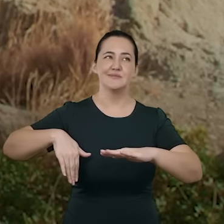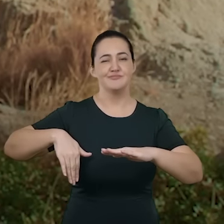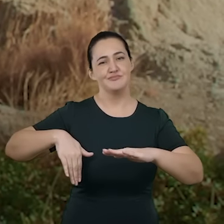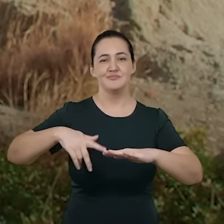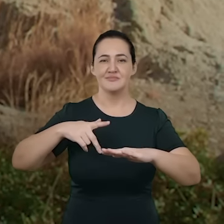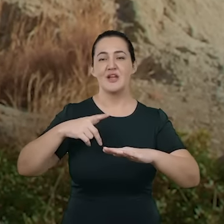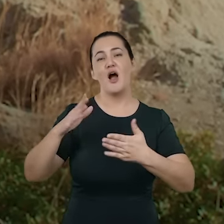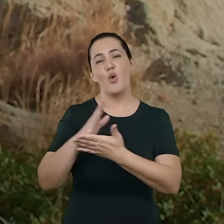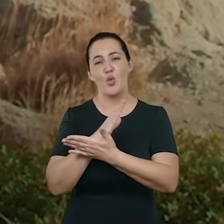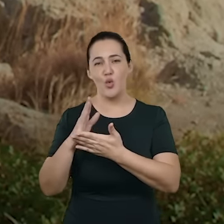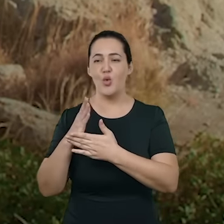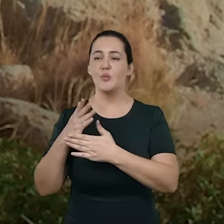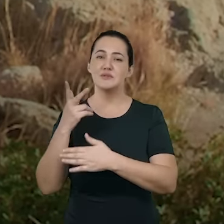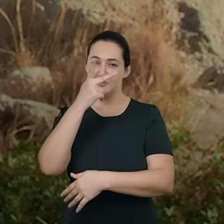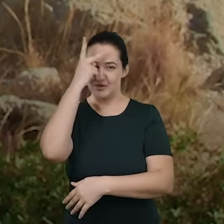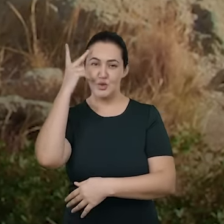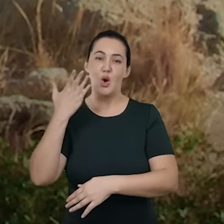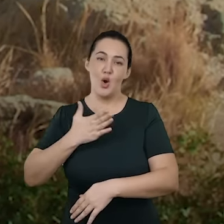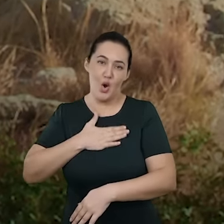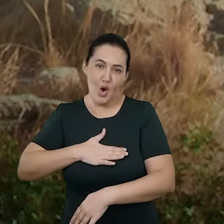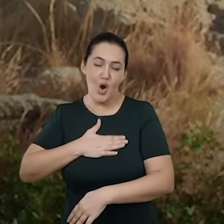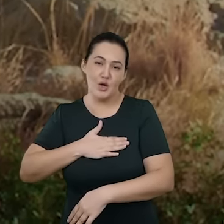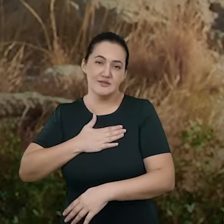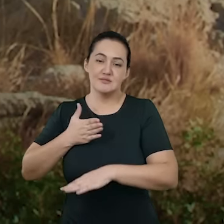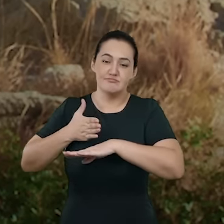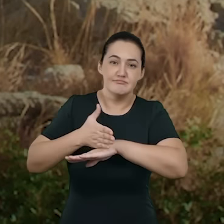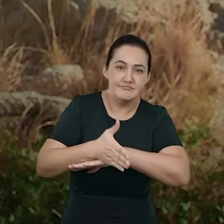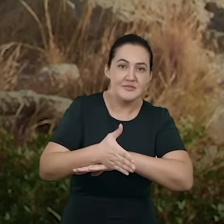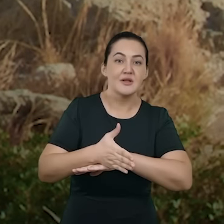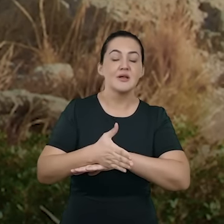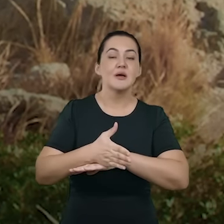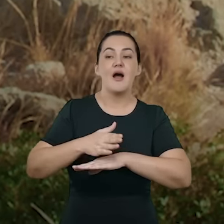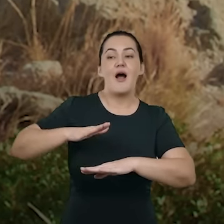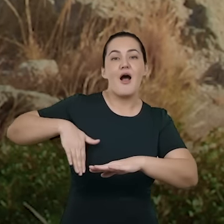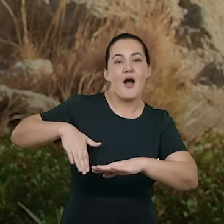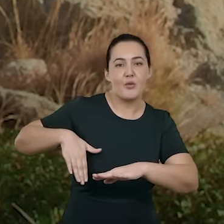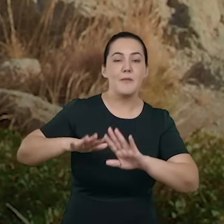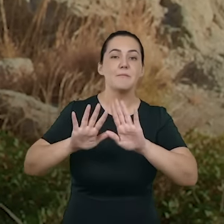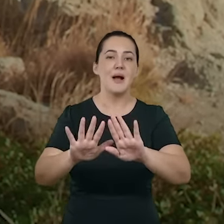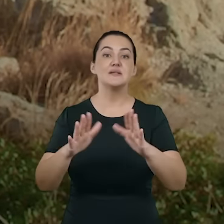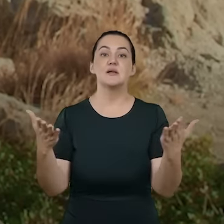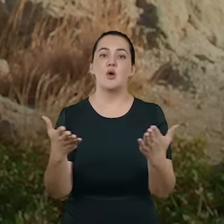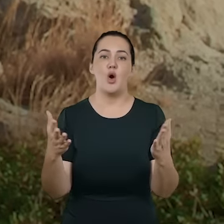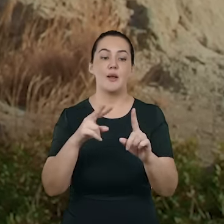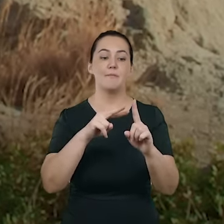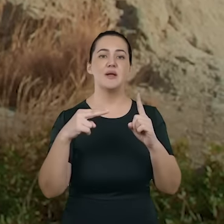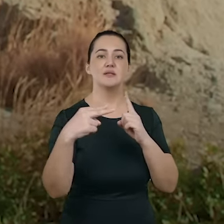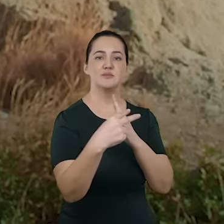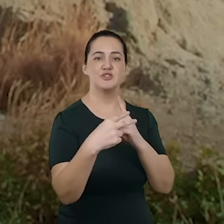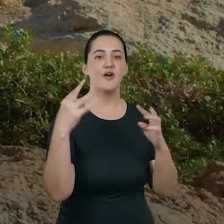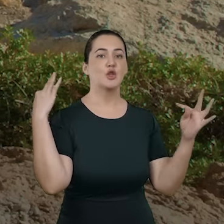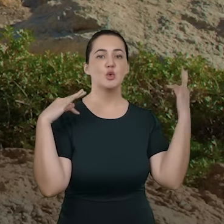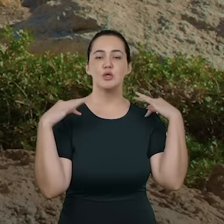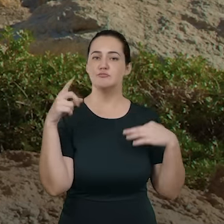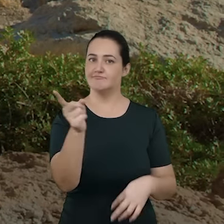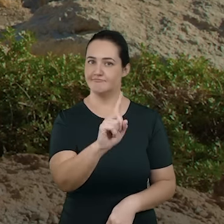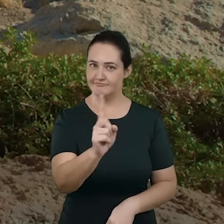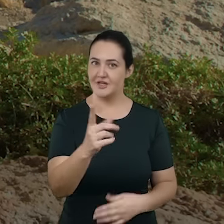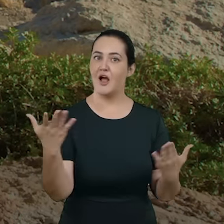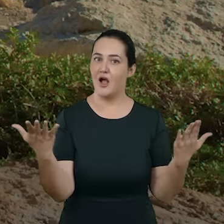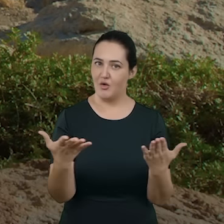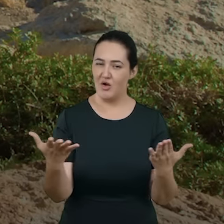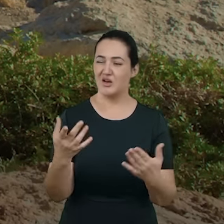assim, visitável, que as pessoas gostam de vir para curtir um pouquinho a água. Mas eu não quero que você olhe apenas com um olhar turístico, porque senão você